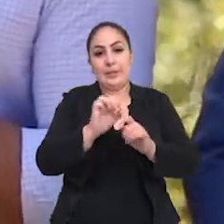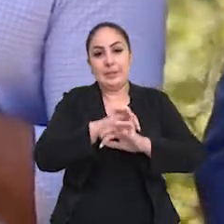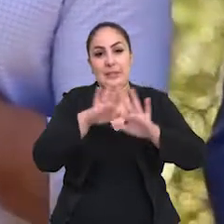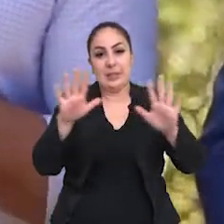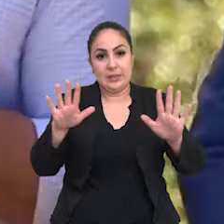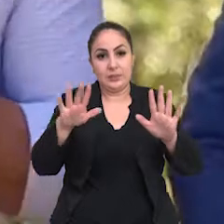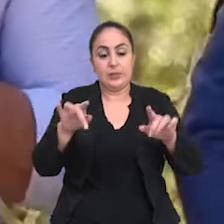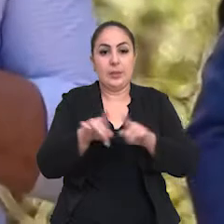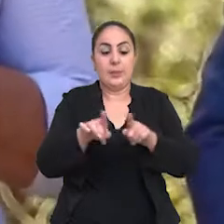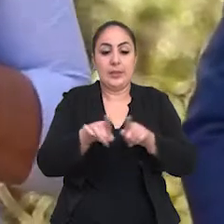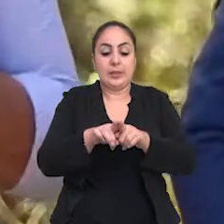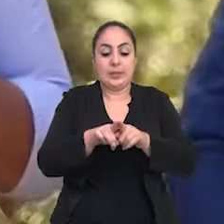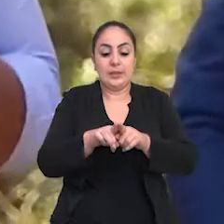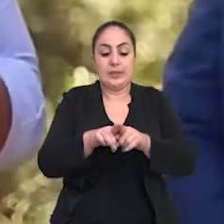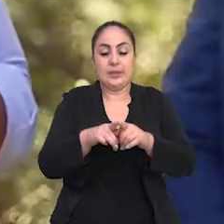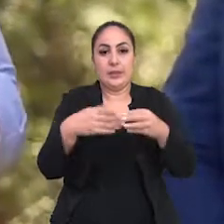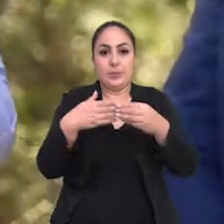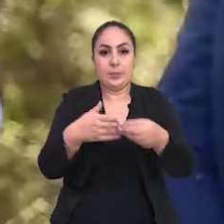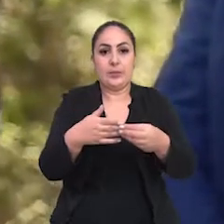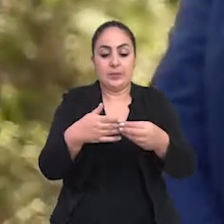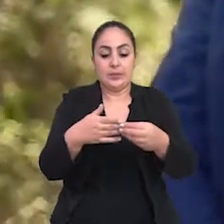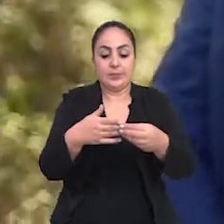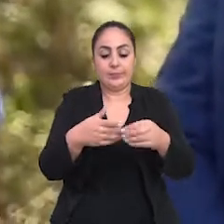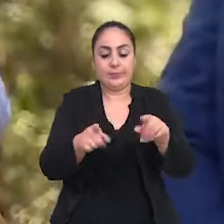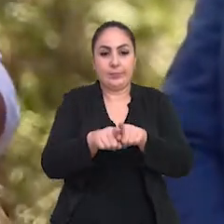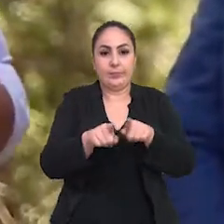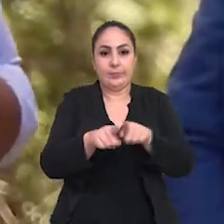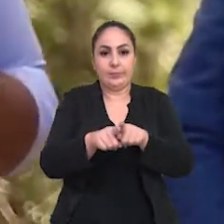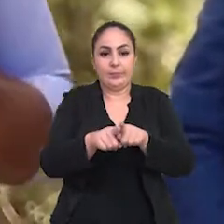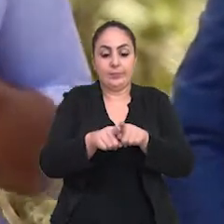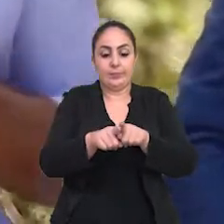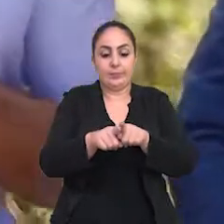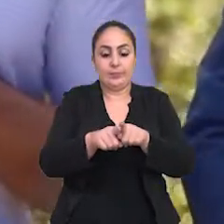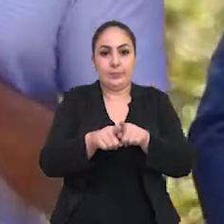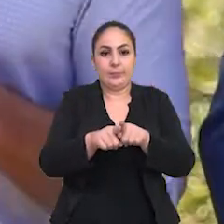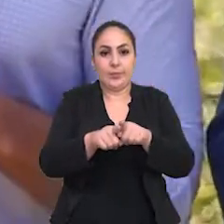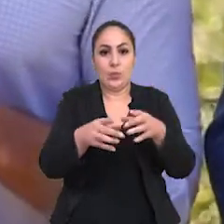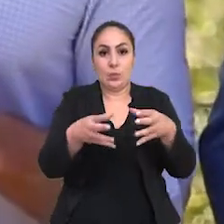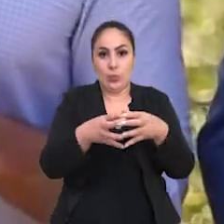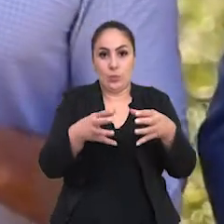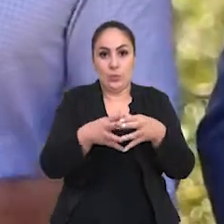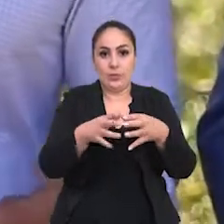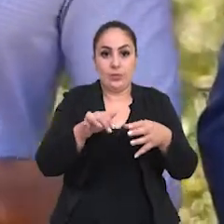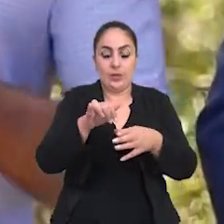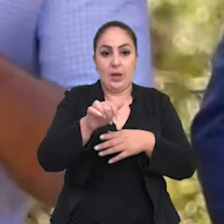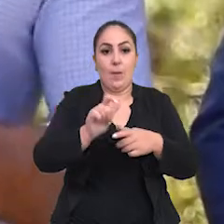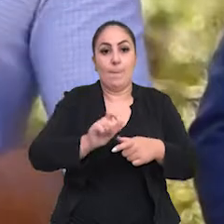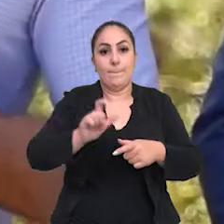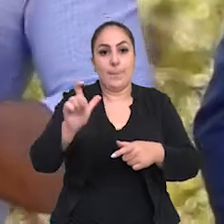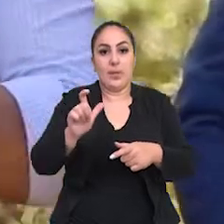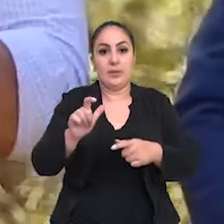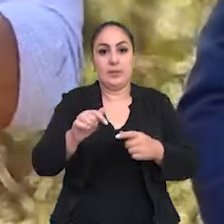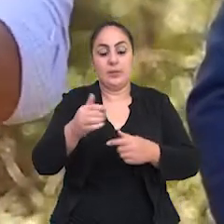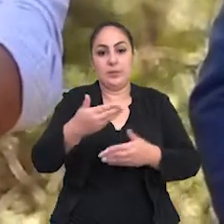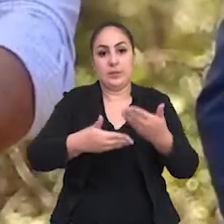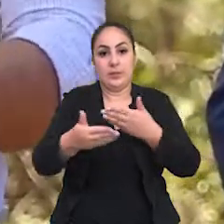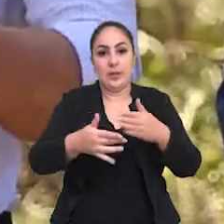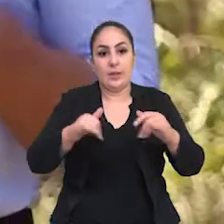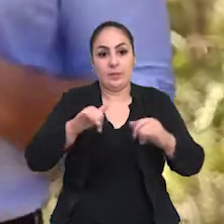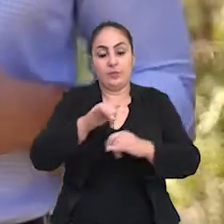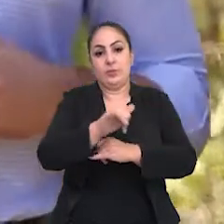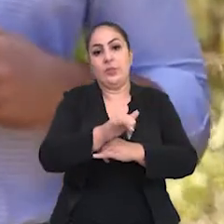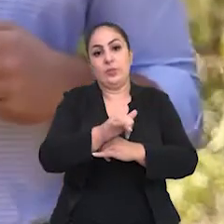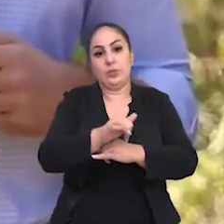mais claros, transparentes, e que induzem as companhias aéreas a aumentarem o seu fluxo